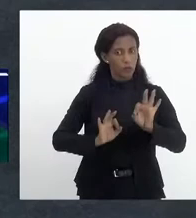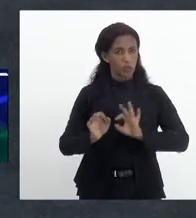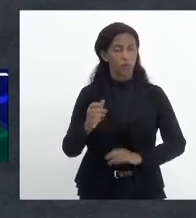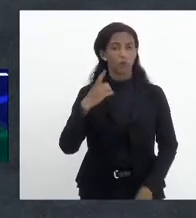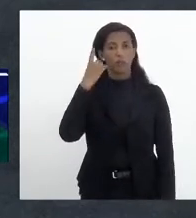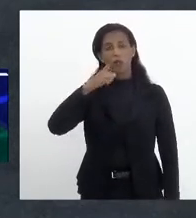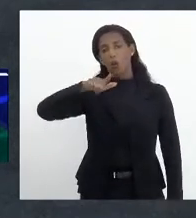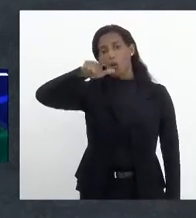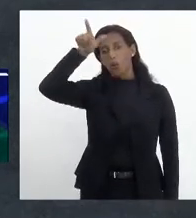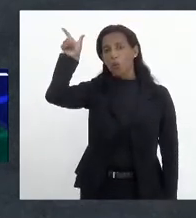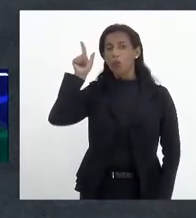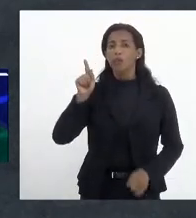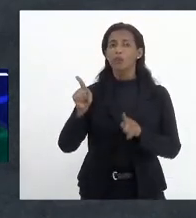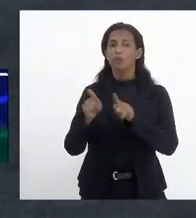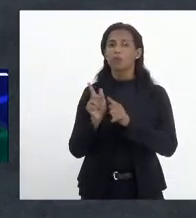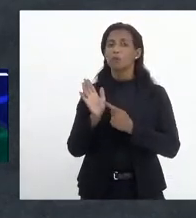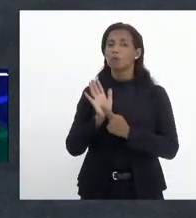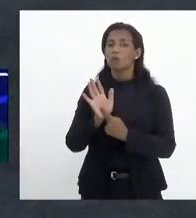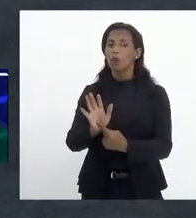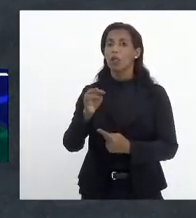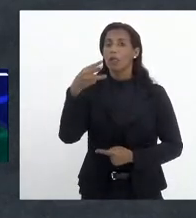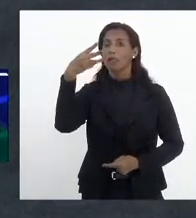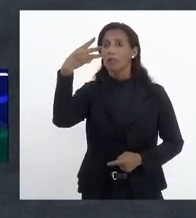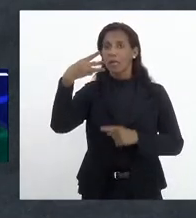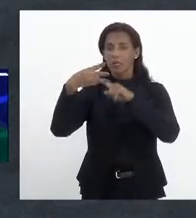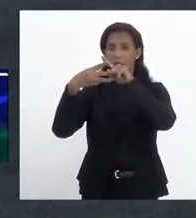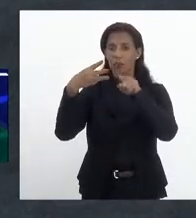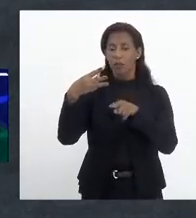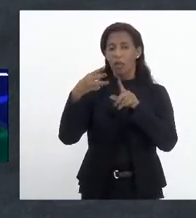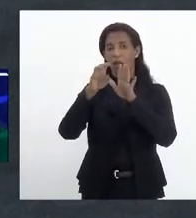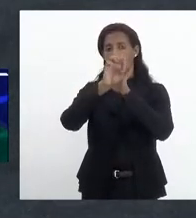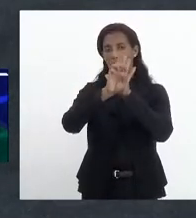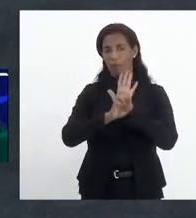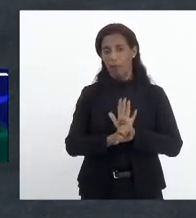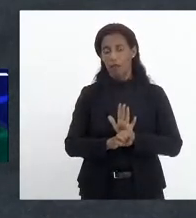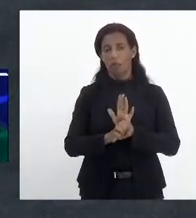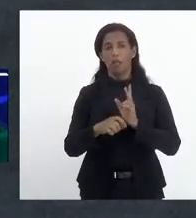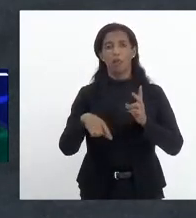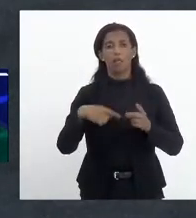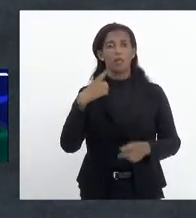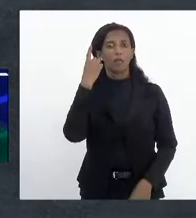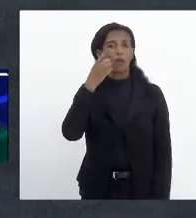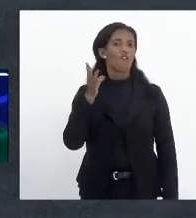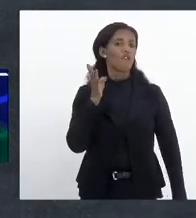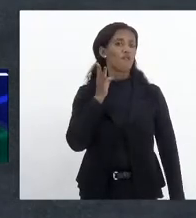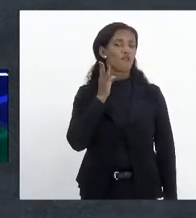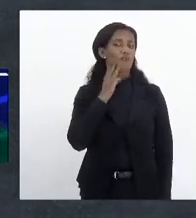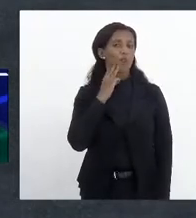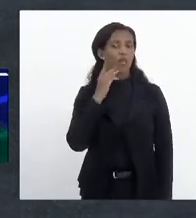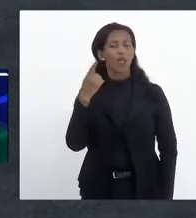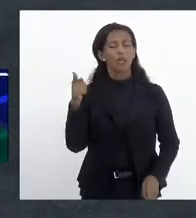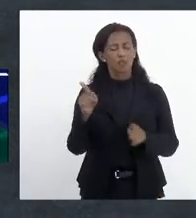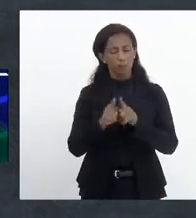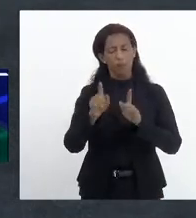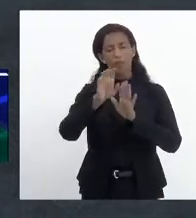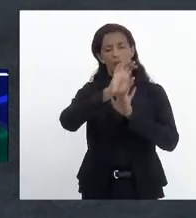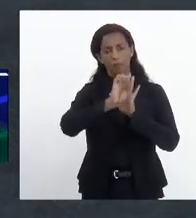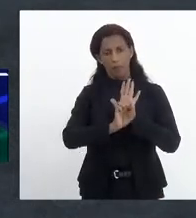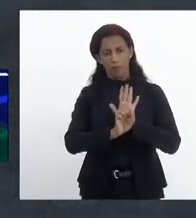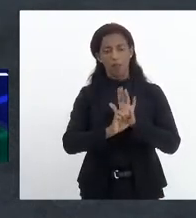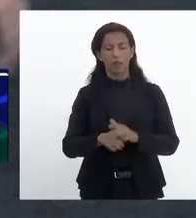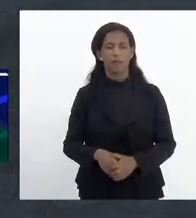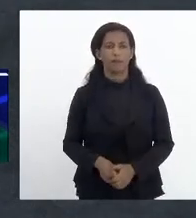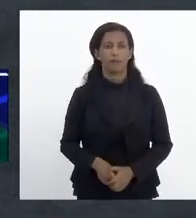Paulo apresentou 3 emendas, o deputado Valdec apresentou uma emenda,